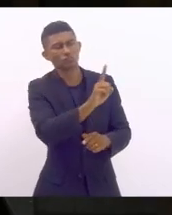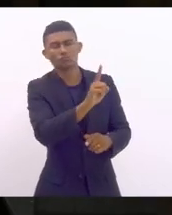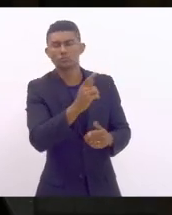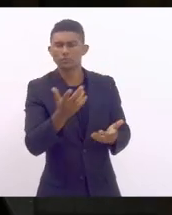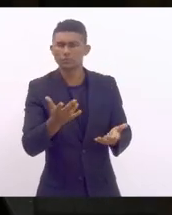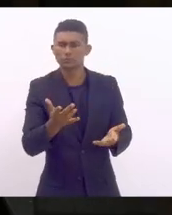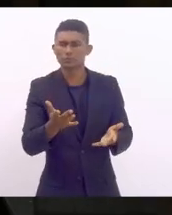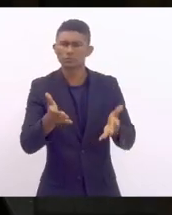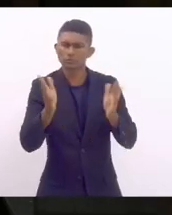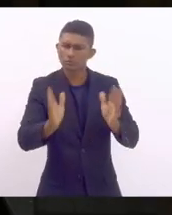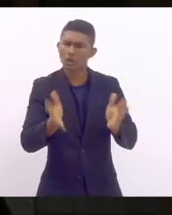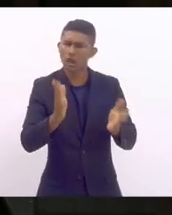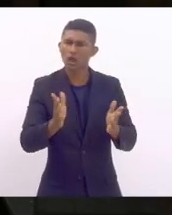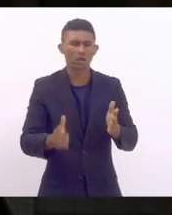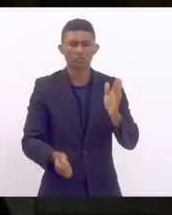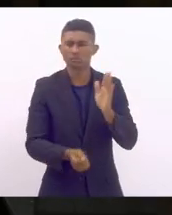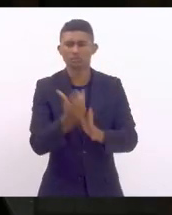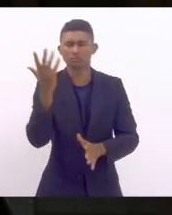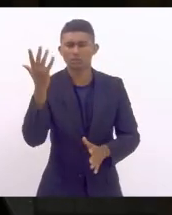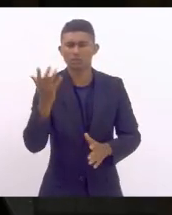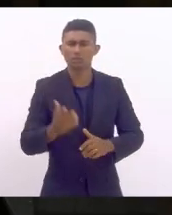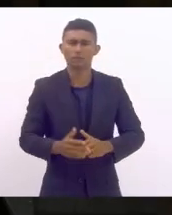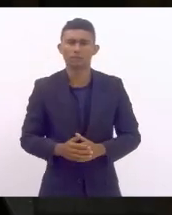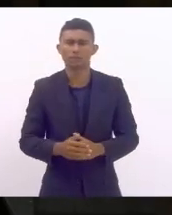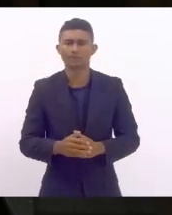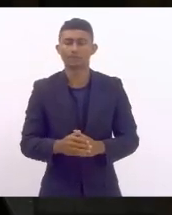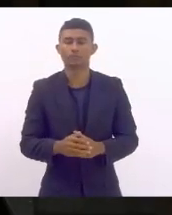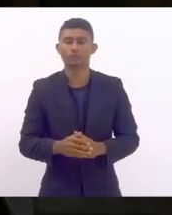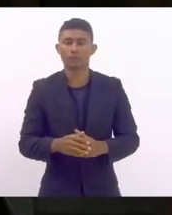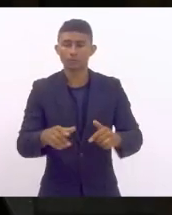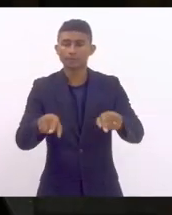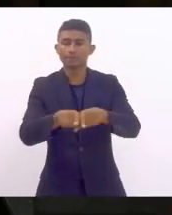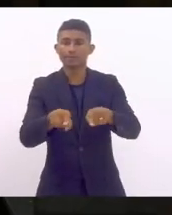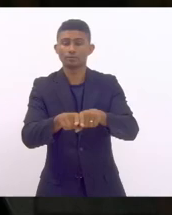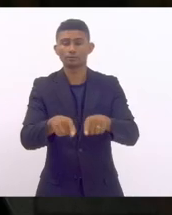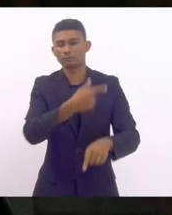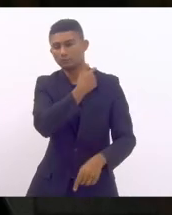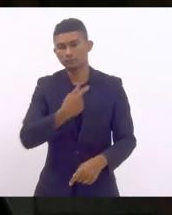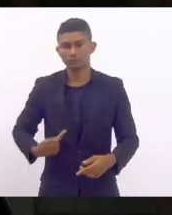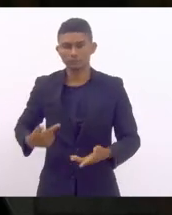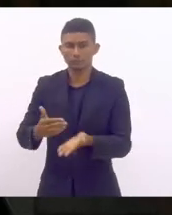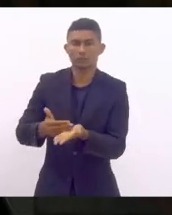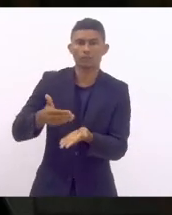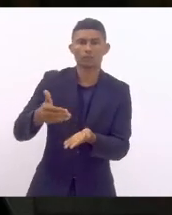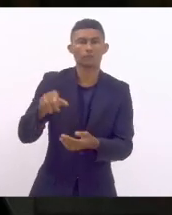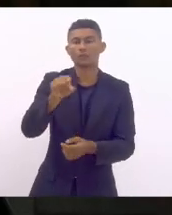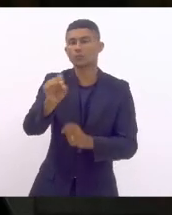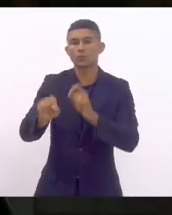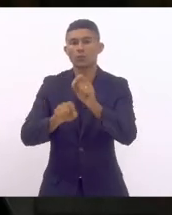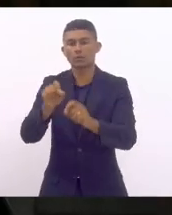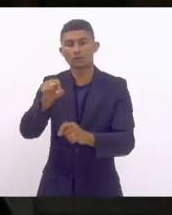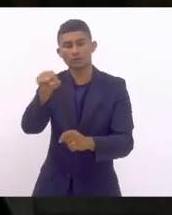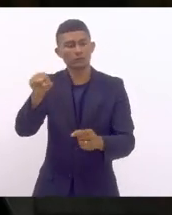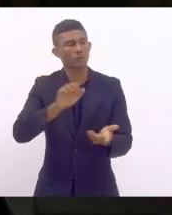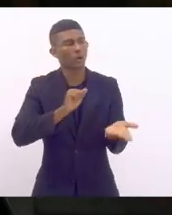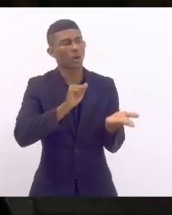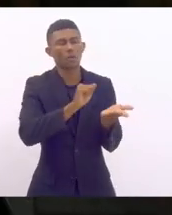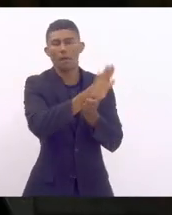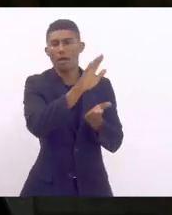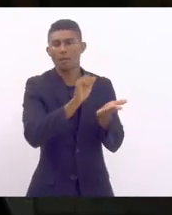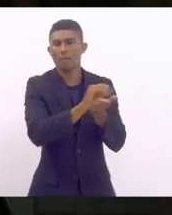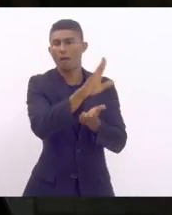como agiu e Logo no início do governo demitido arbitrariamente o